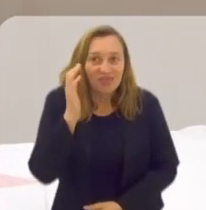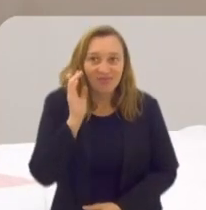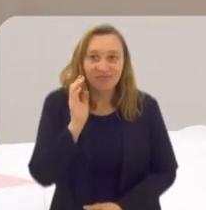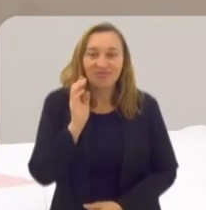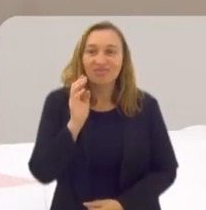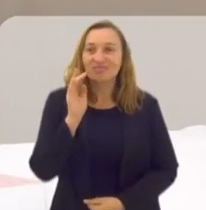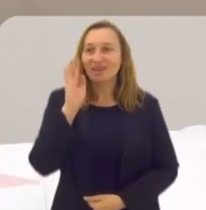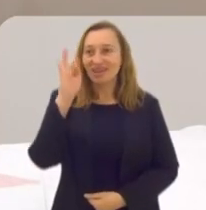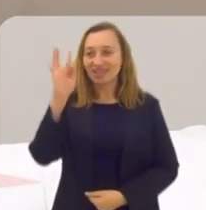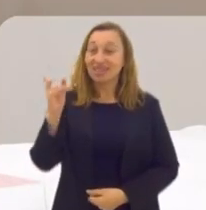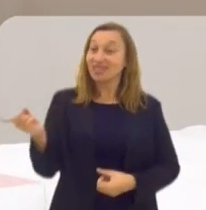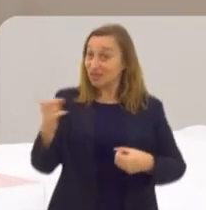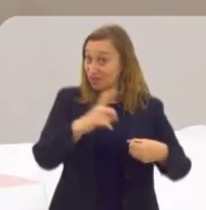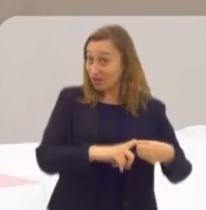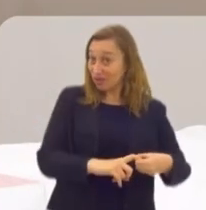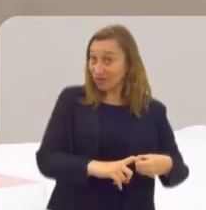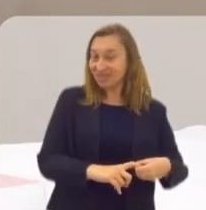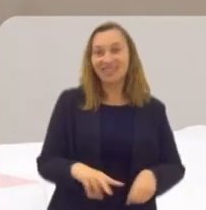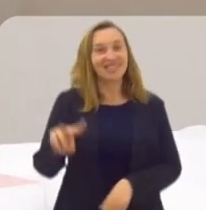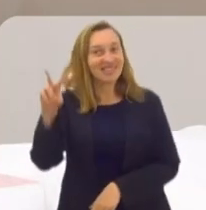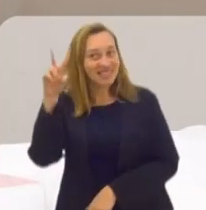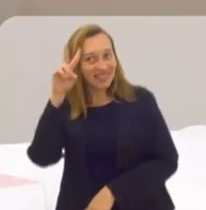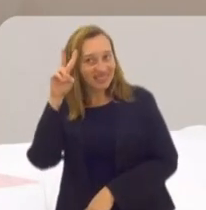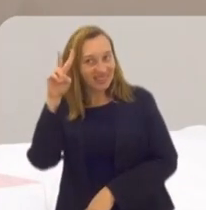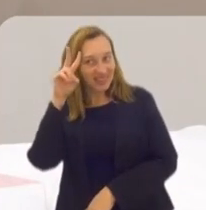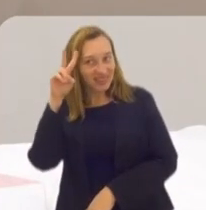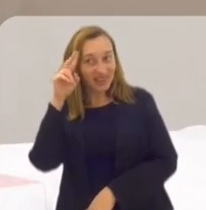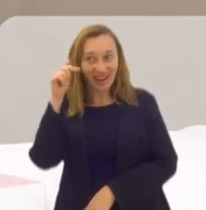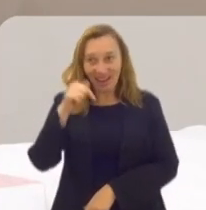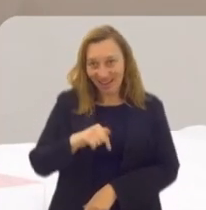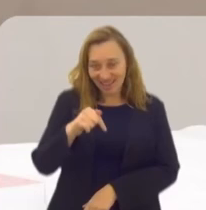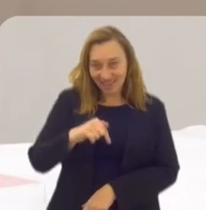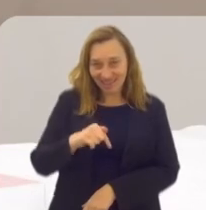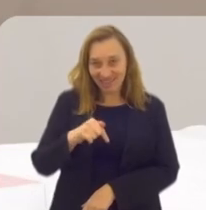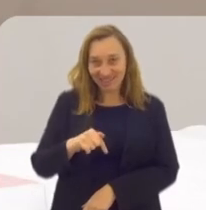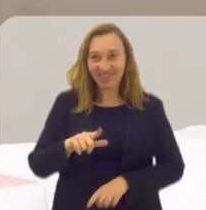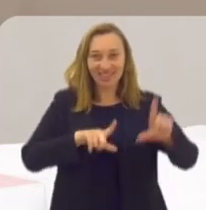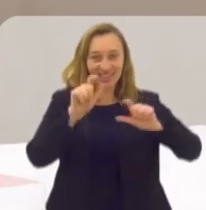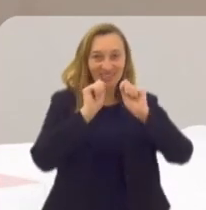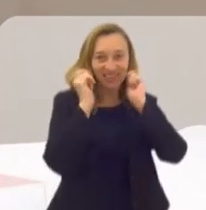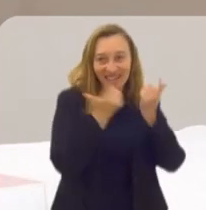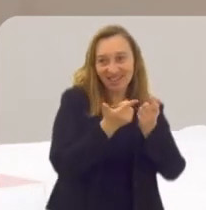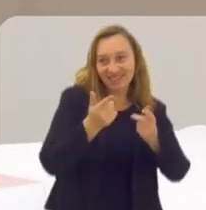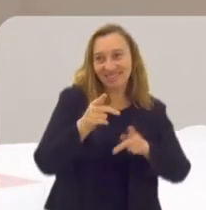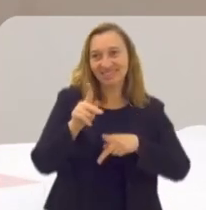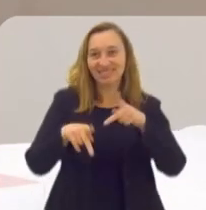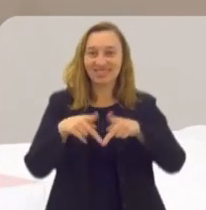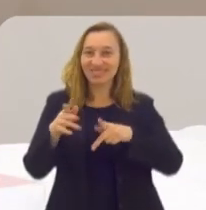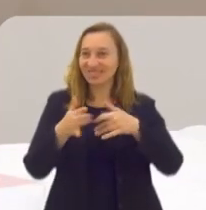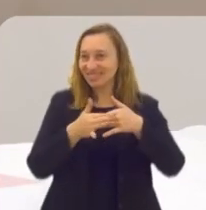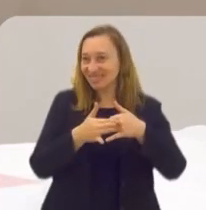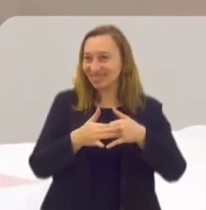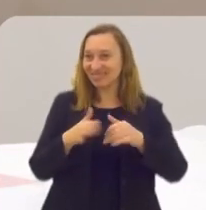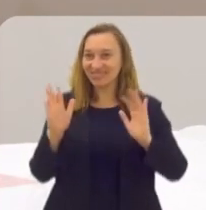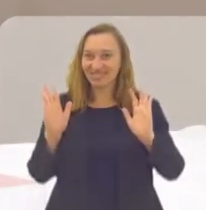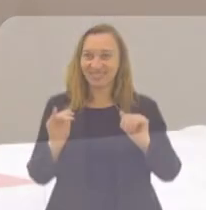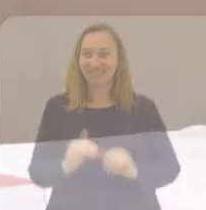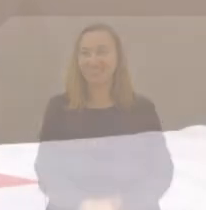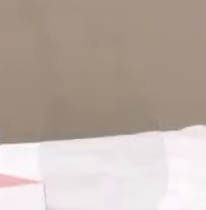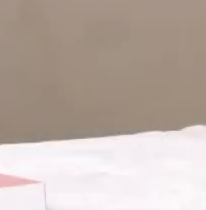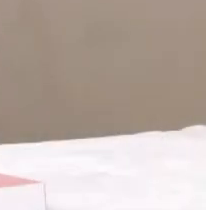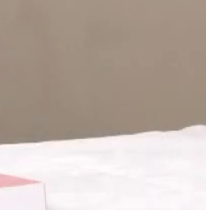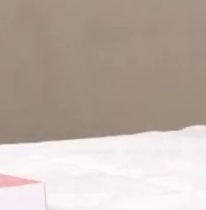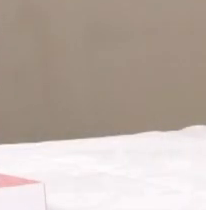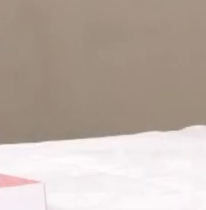têm noção. E estaremos de volta na próxima segunda-feira, aqui na TV Alerj, o canal do povo.